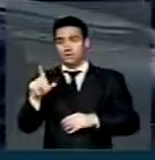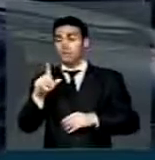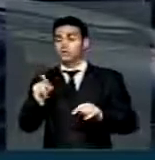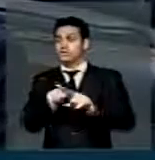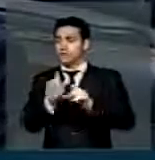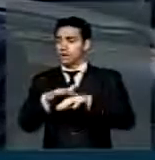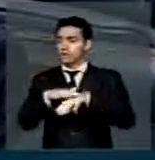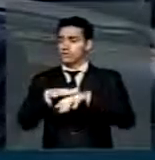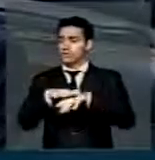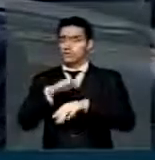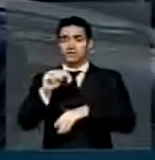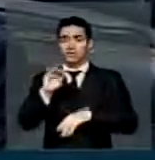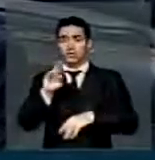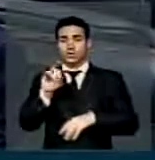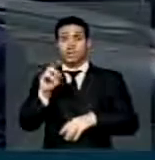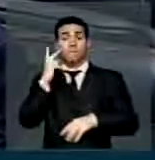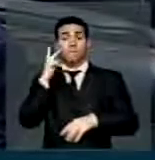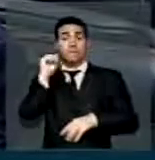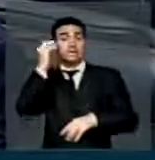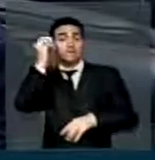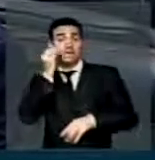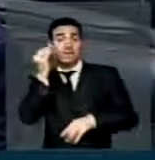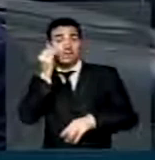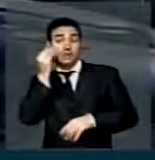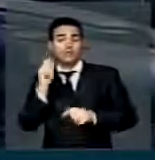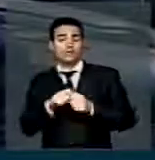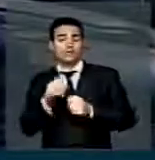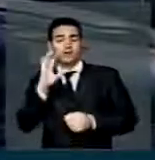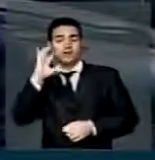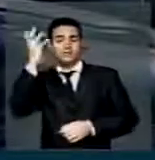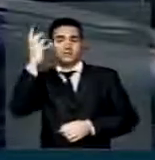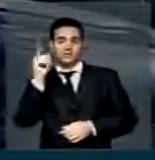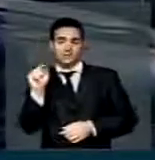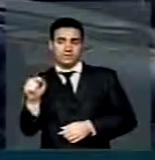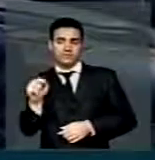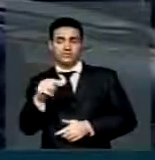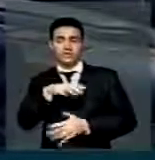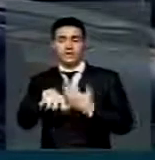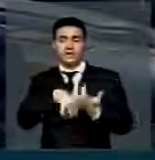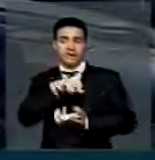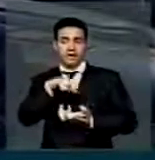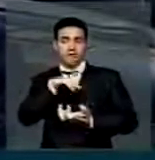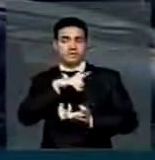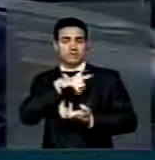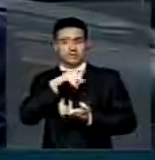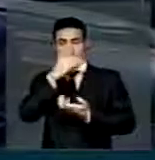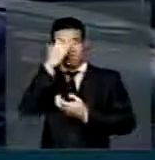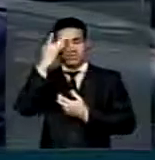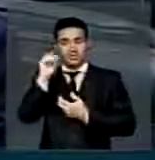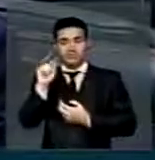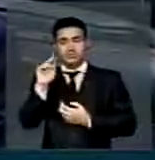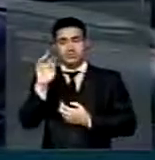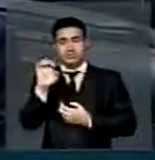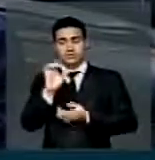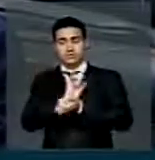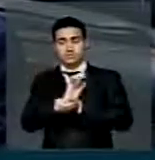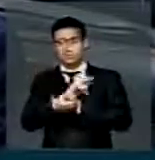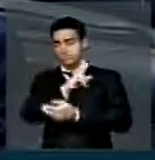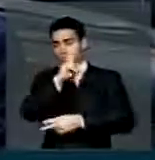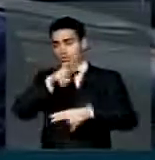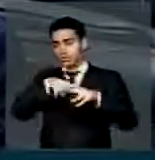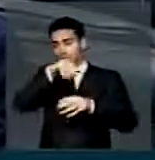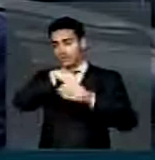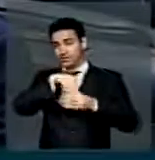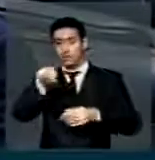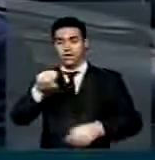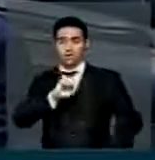Antônio Gavazzoni para tentar resolver a greve dos agentes prisionais de Santa Catarina, haja